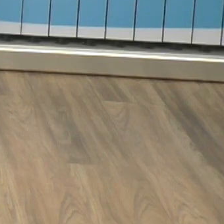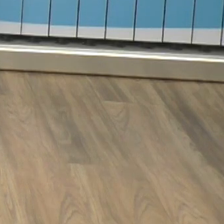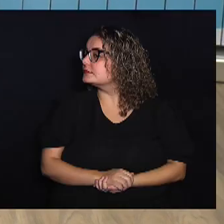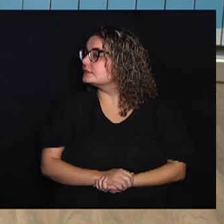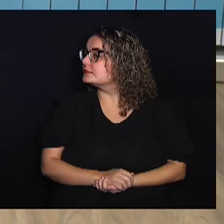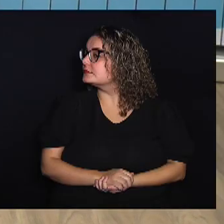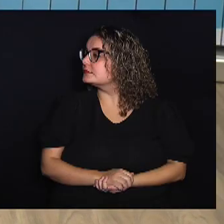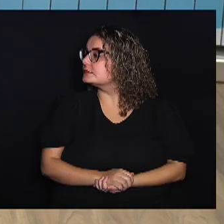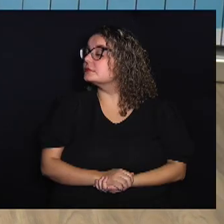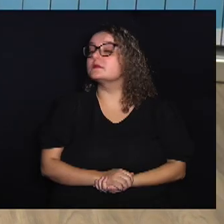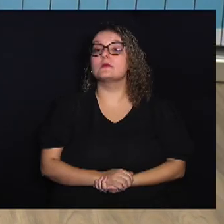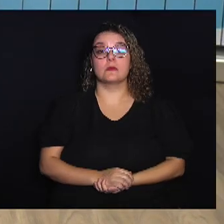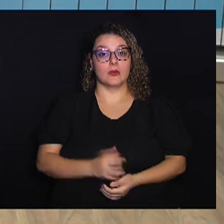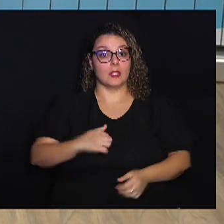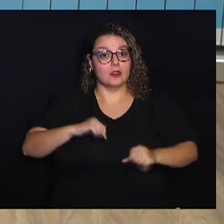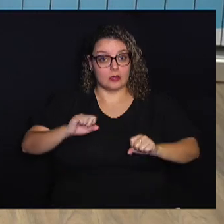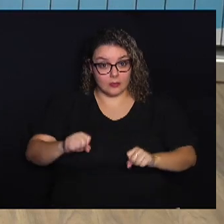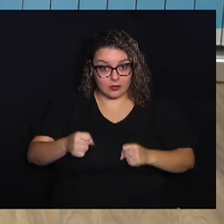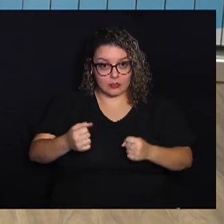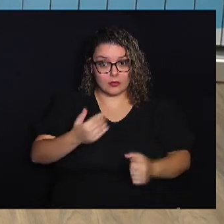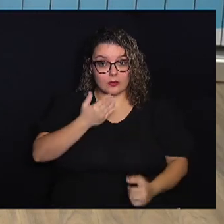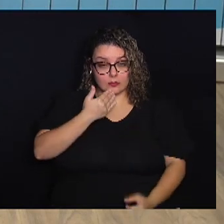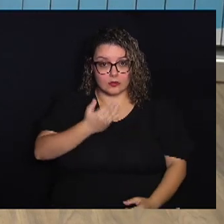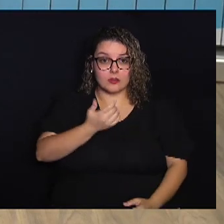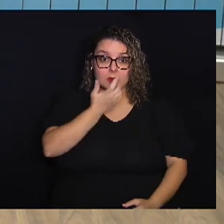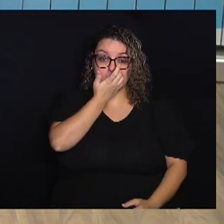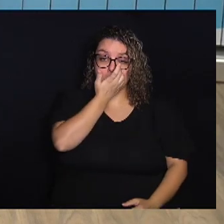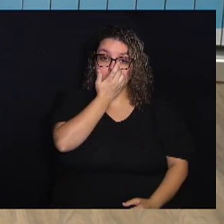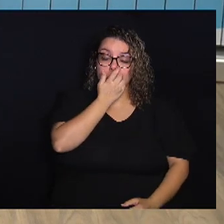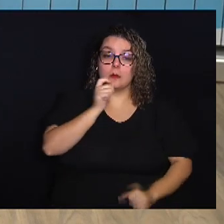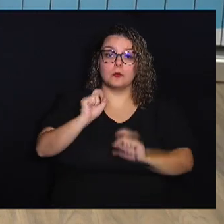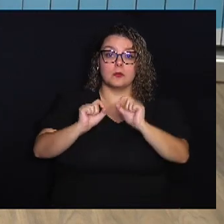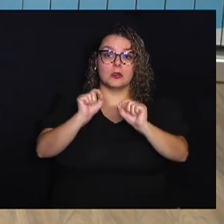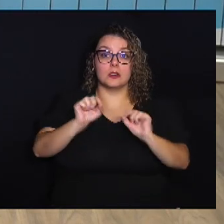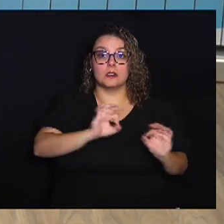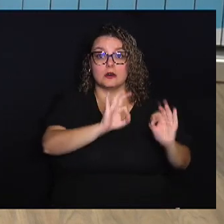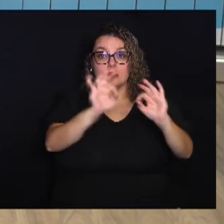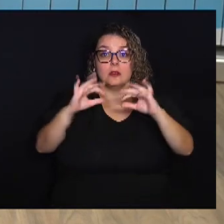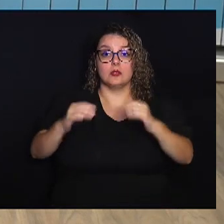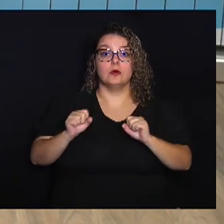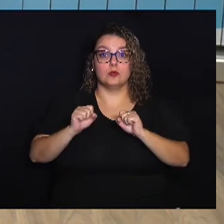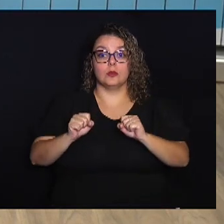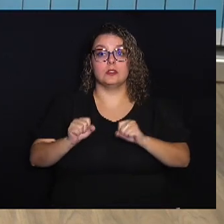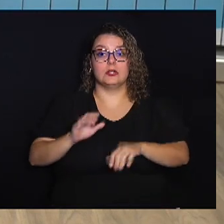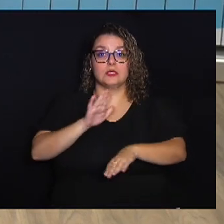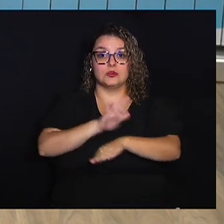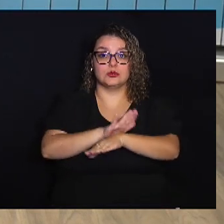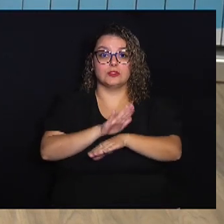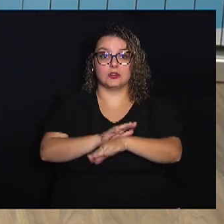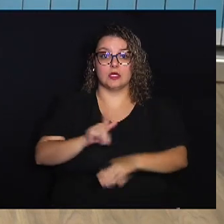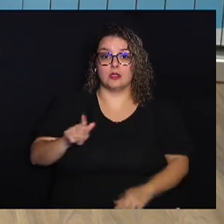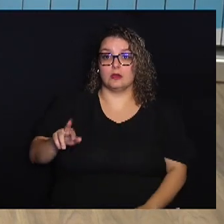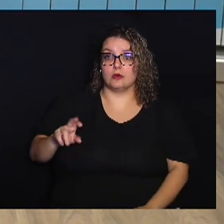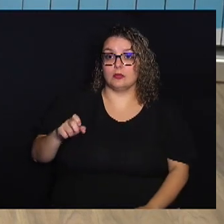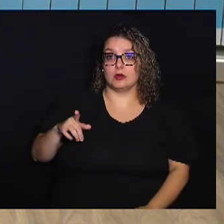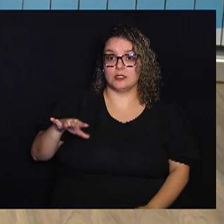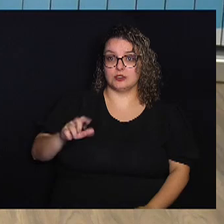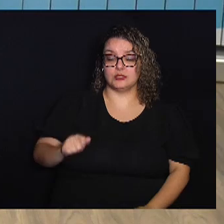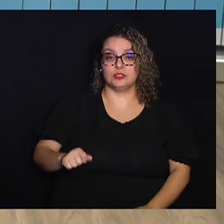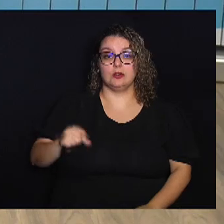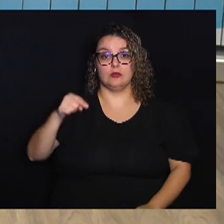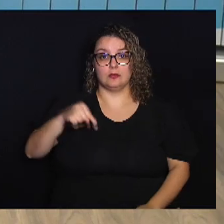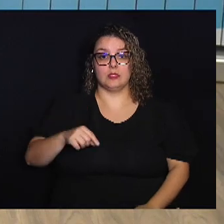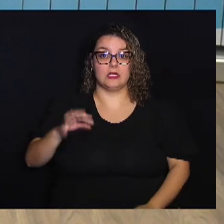E eu reforço aqui o pedido, né, para quem está nos acompanhando e puder ajudar então a Guardinha, olha só, para